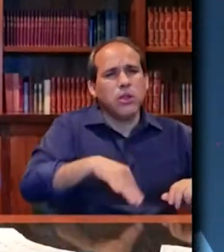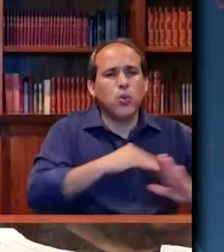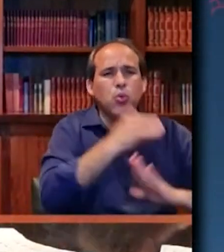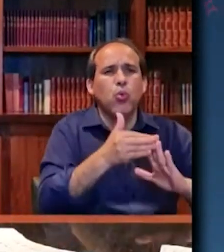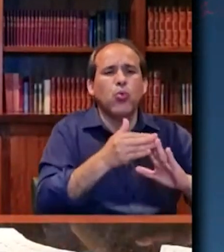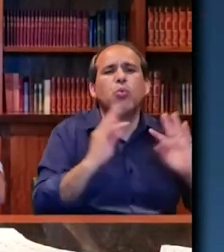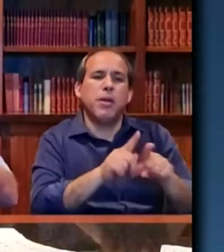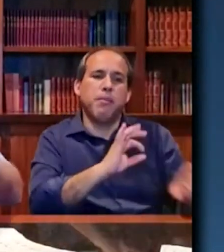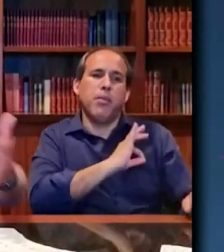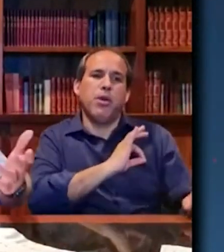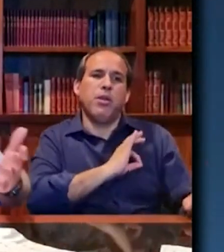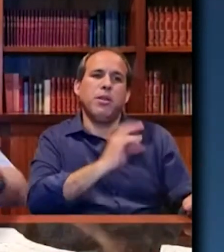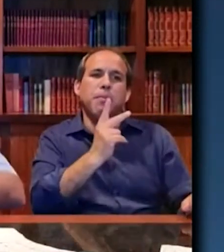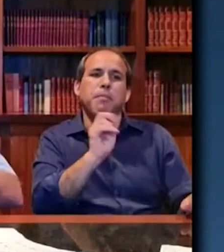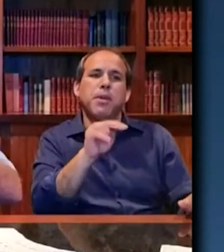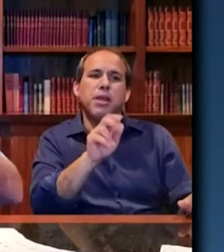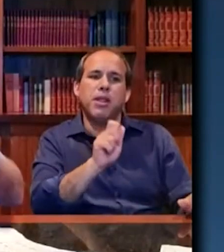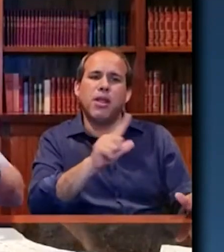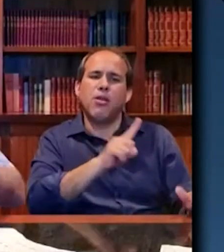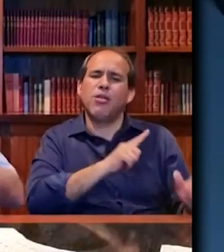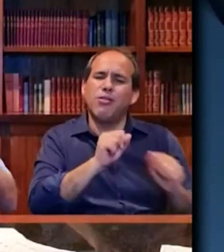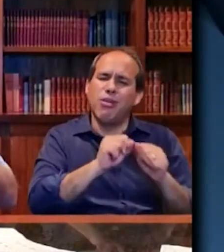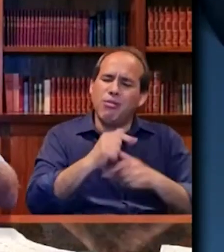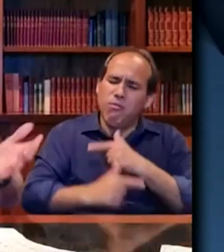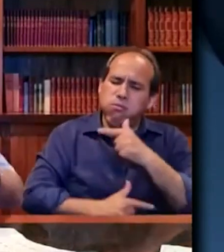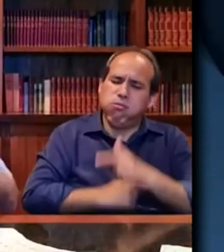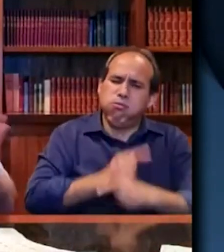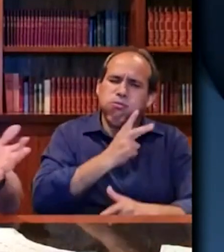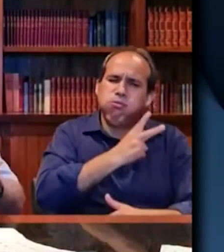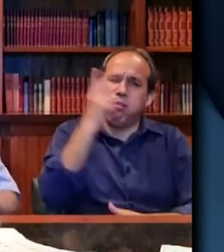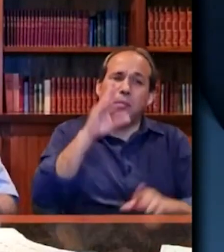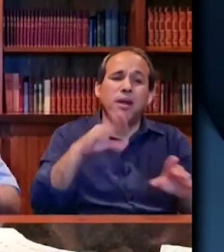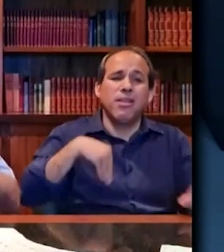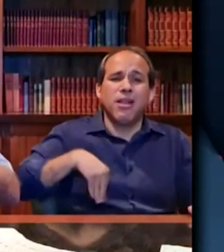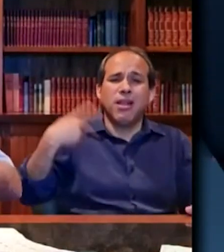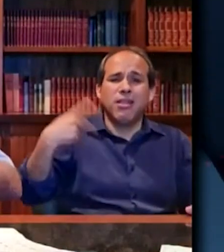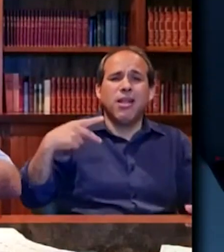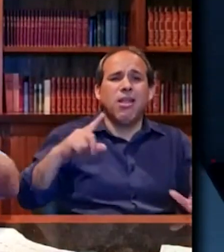o sobrenome, e dizia: presidente, agora é hora do senhor falar,